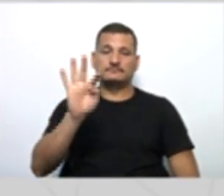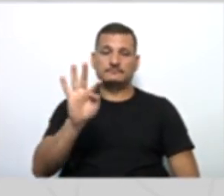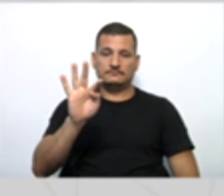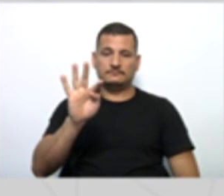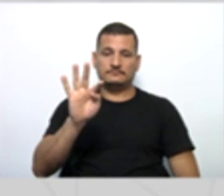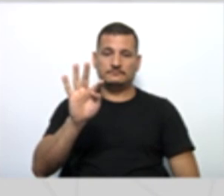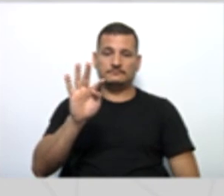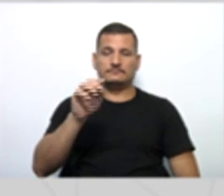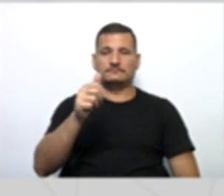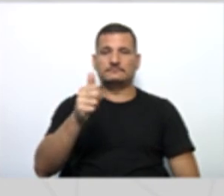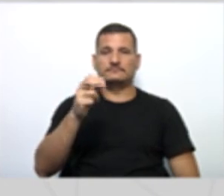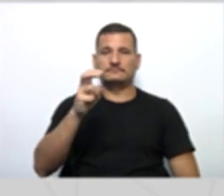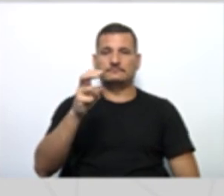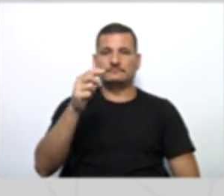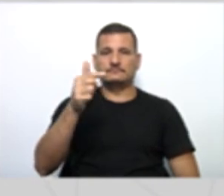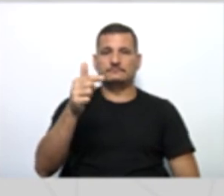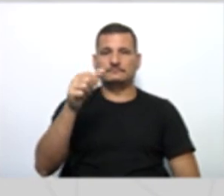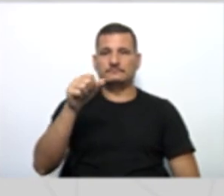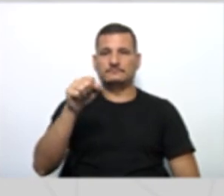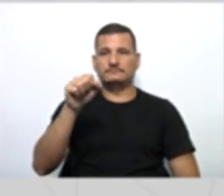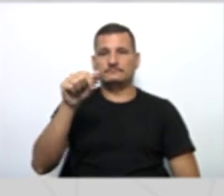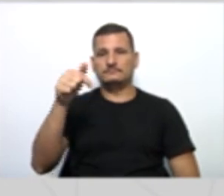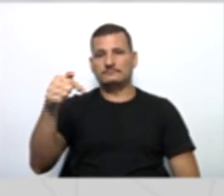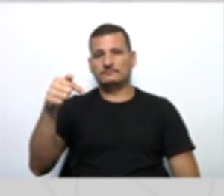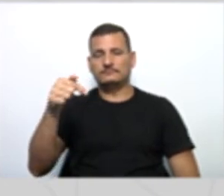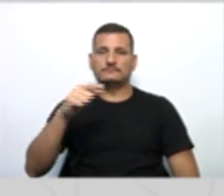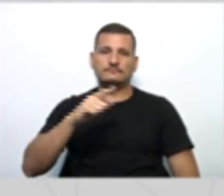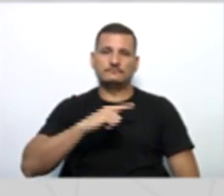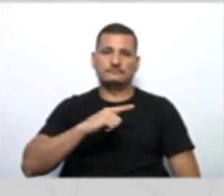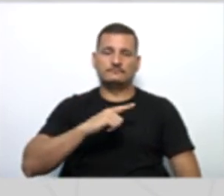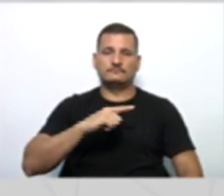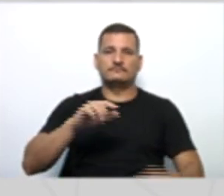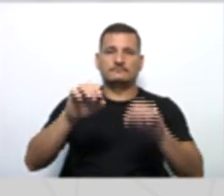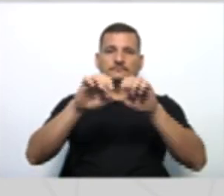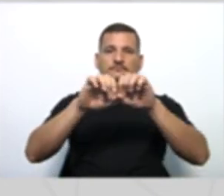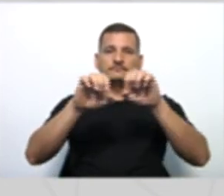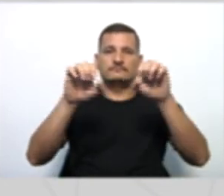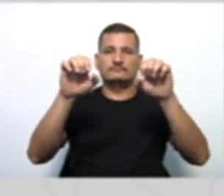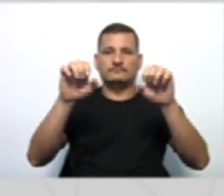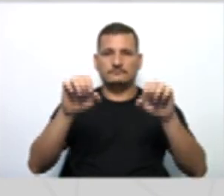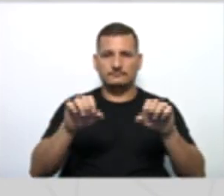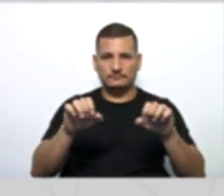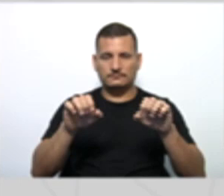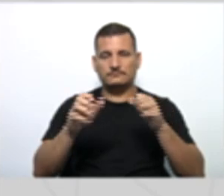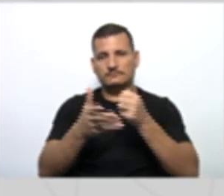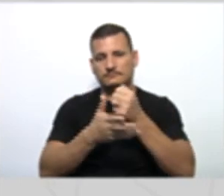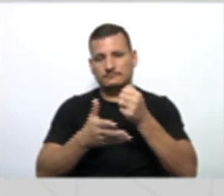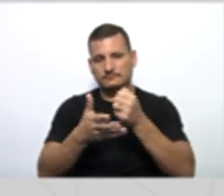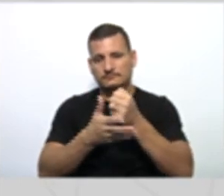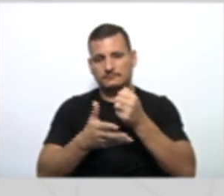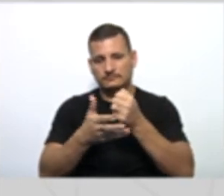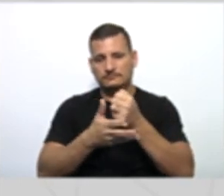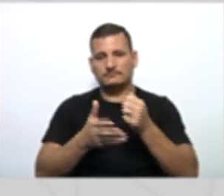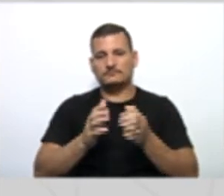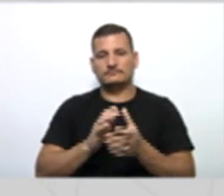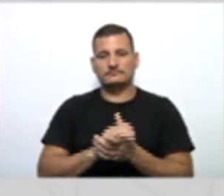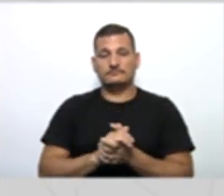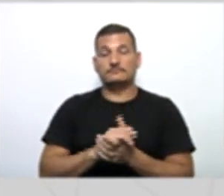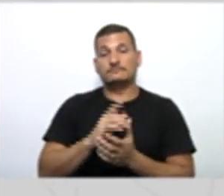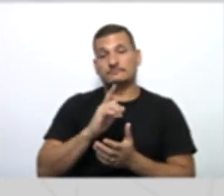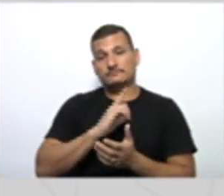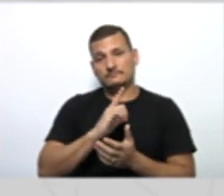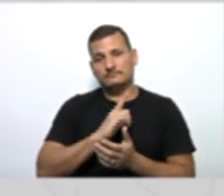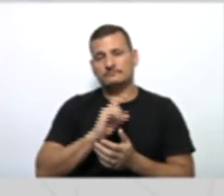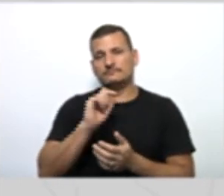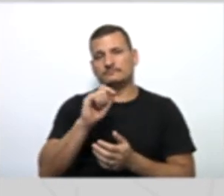15.287, ele tem essa estrutura básica. Tem os elementos pré-textuais, que são aqueles elementos iniciais,